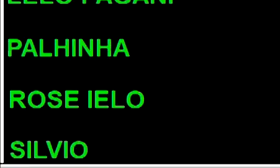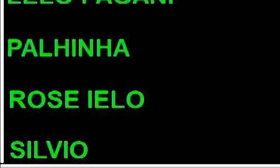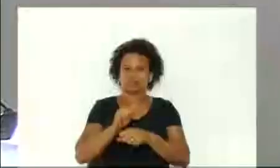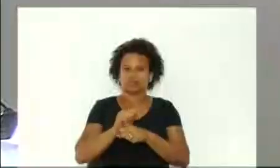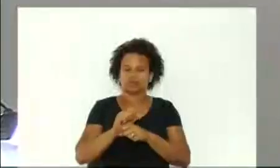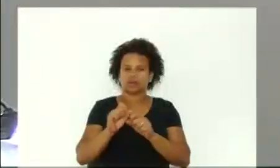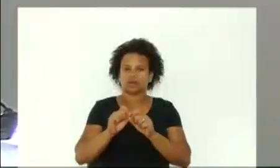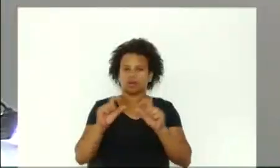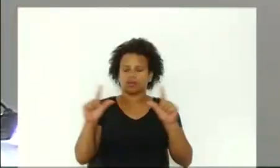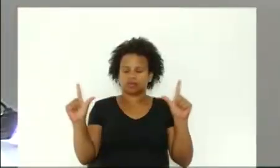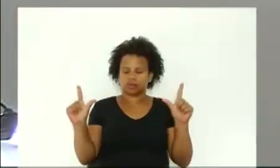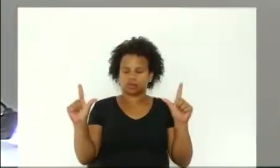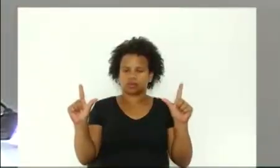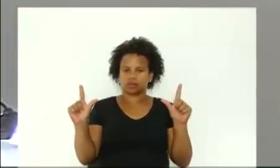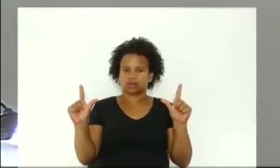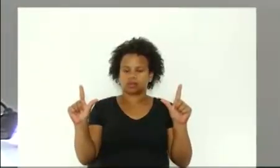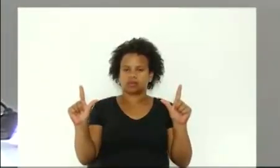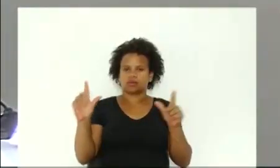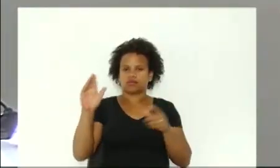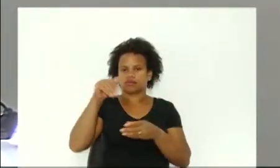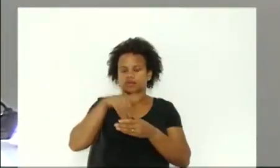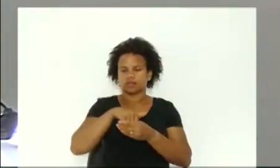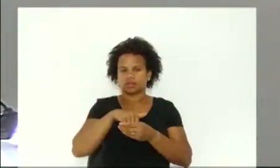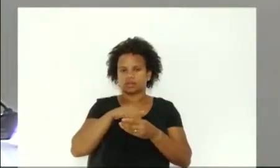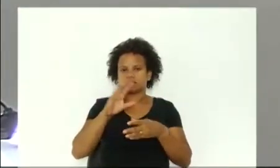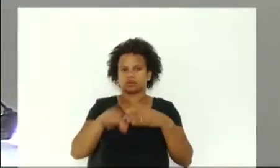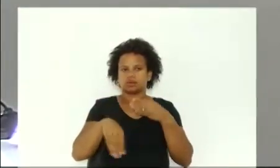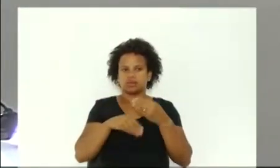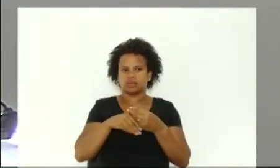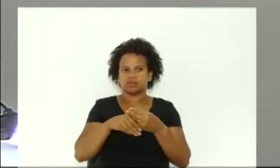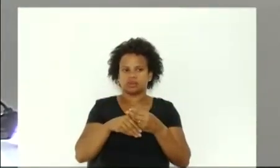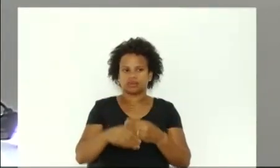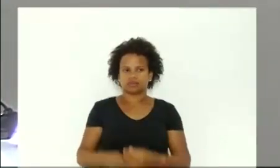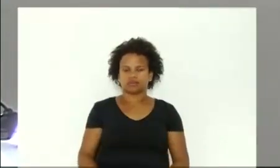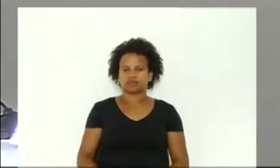painel para a votação da emenda.